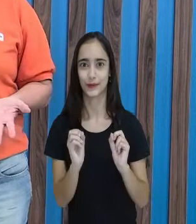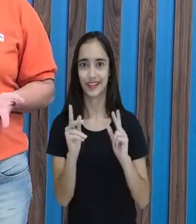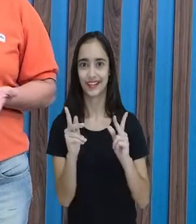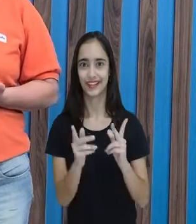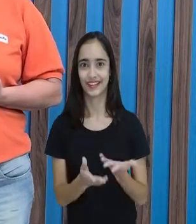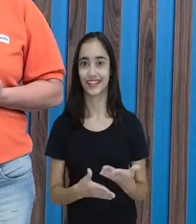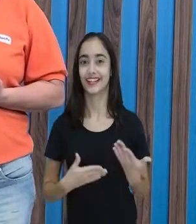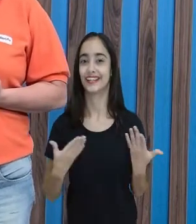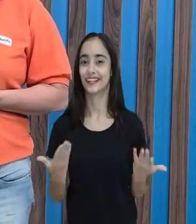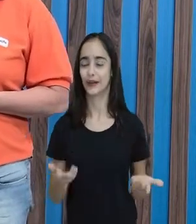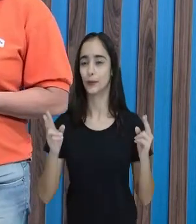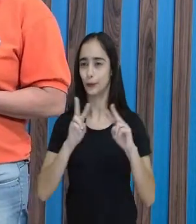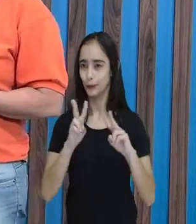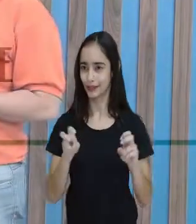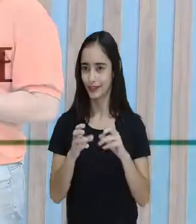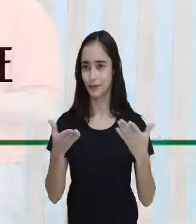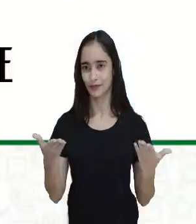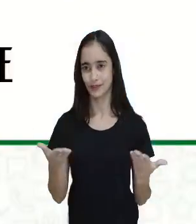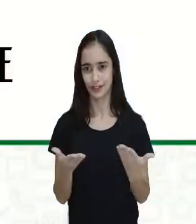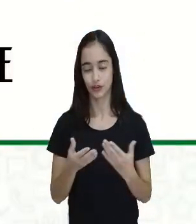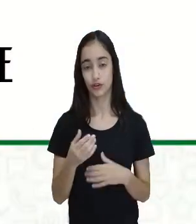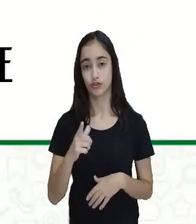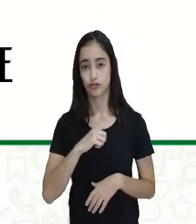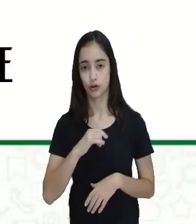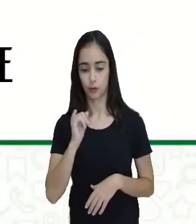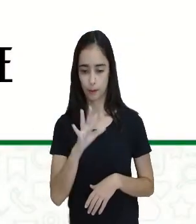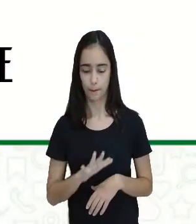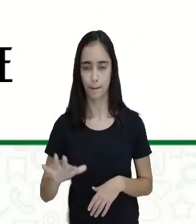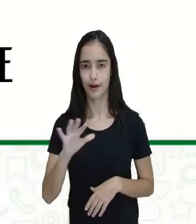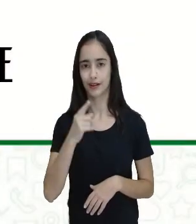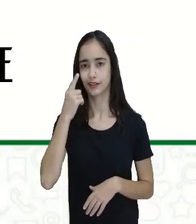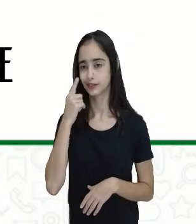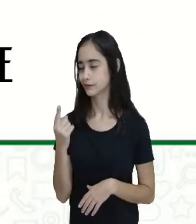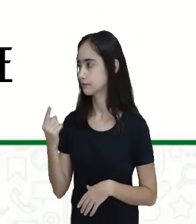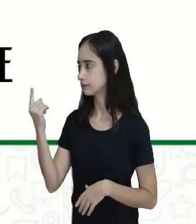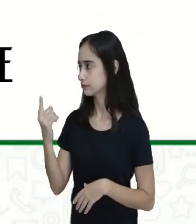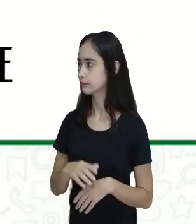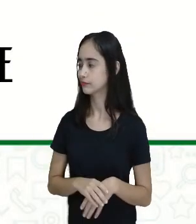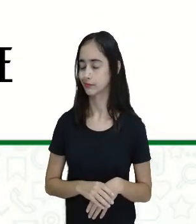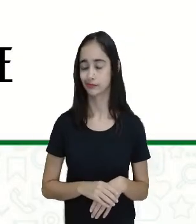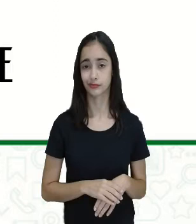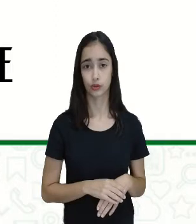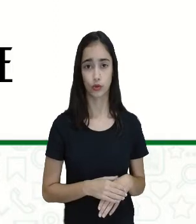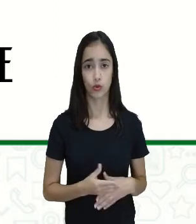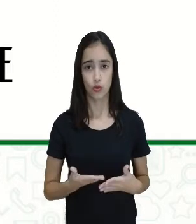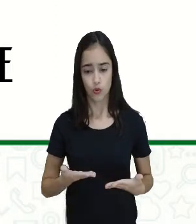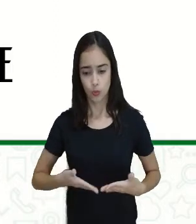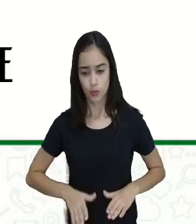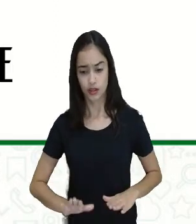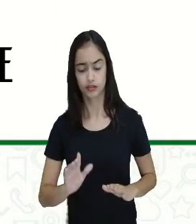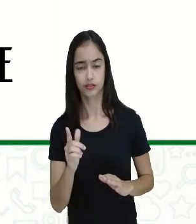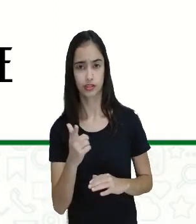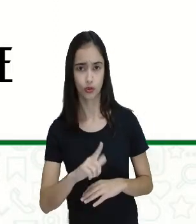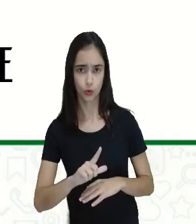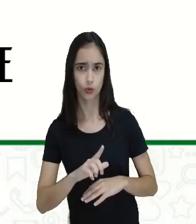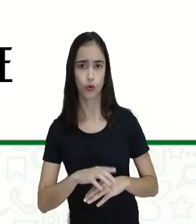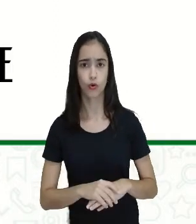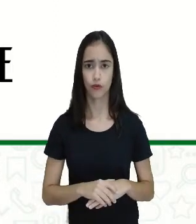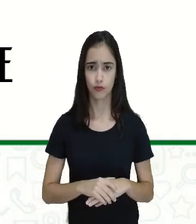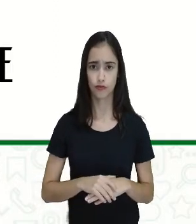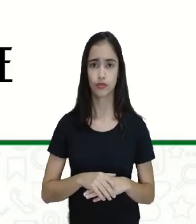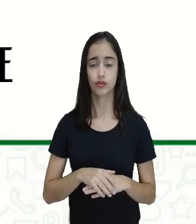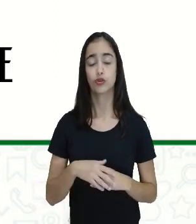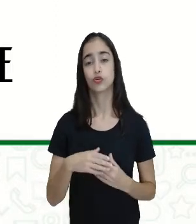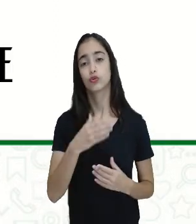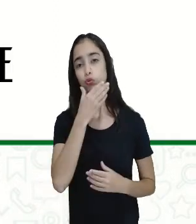esse é o nosso tema de hoje. Aí a gente tem uma imagem, né, do Renascimento, do grande Leonardo da Vinci,